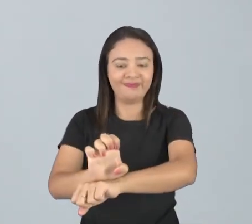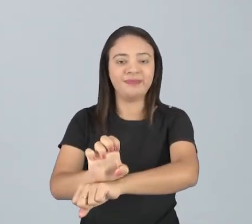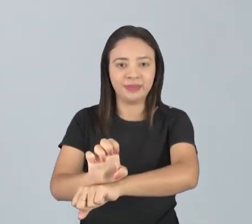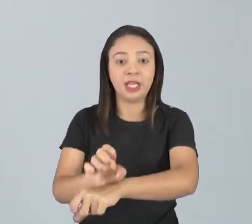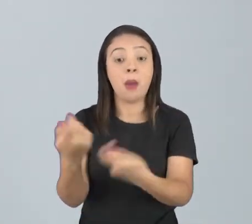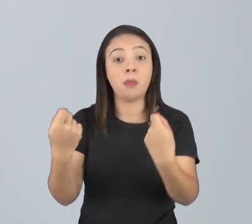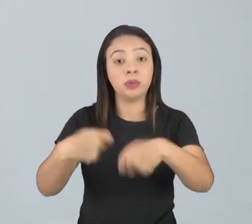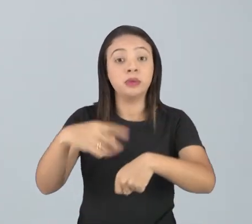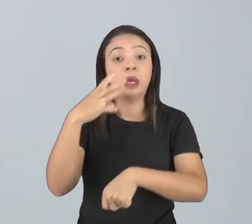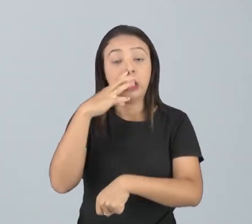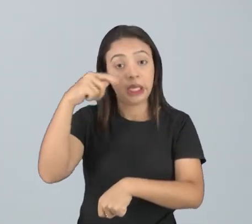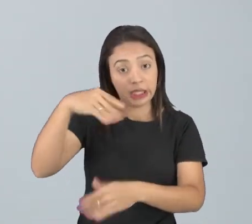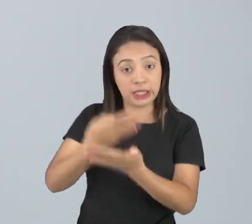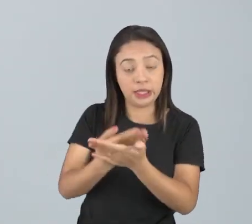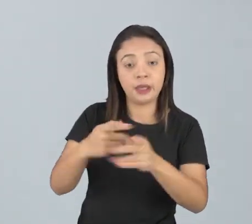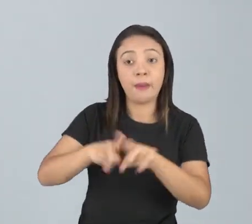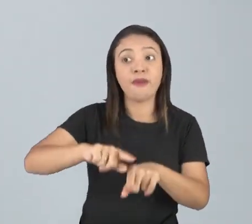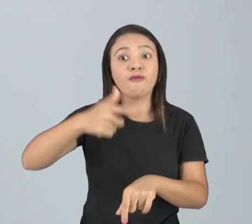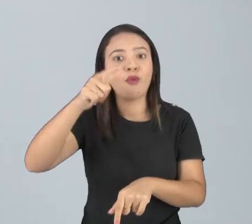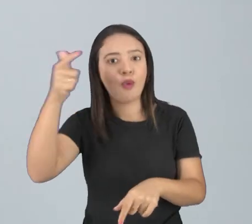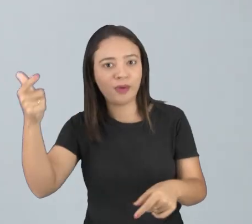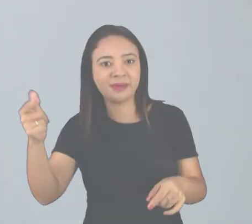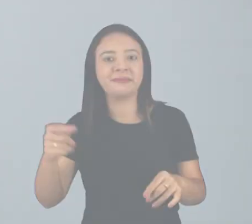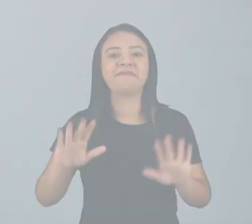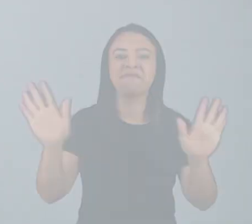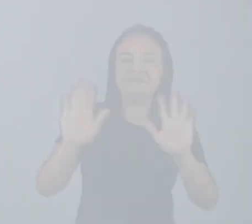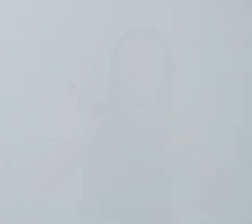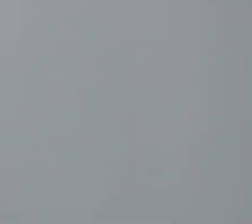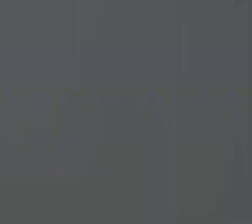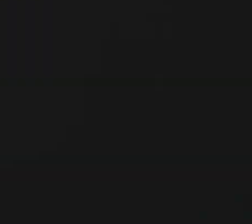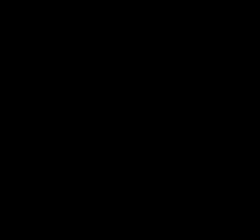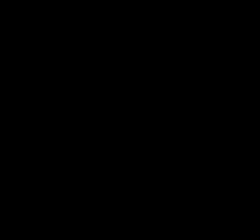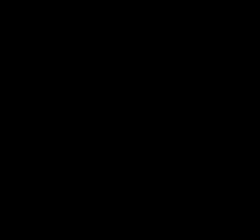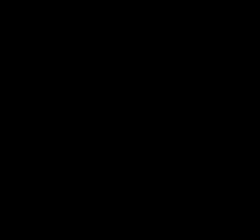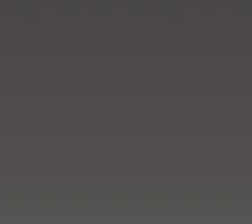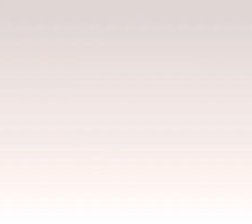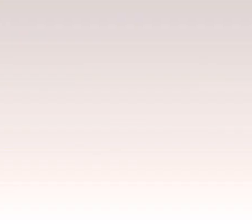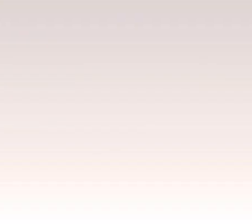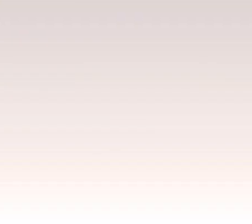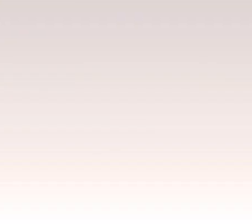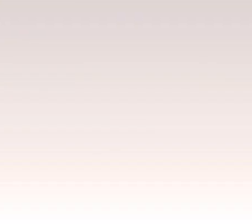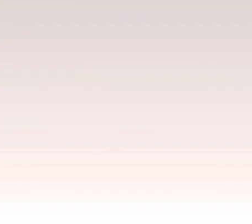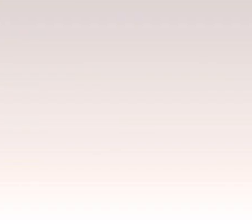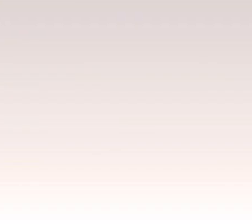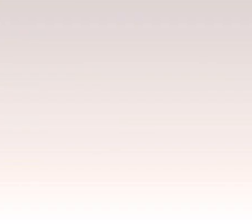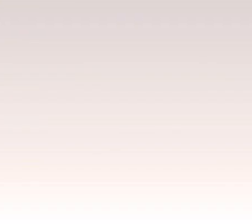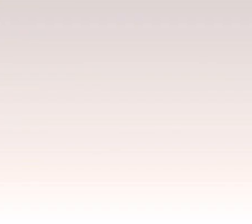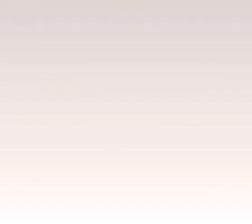podem ver essa e todas as outras aulas, tá bom? É isso, tchau, tchau.